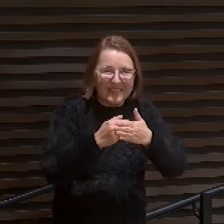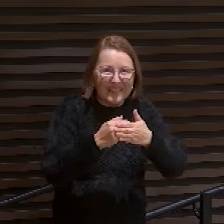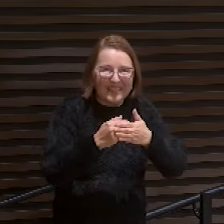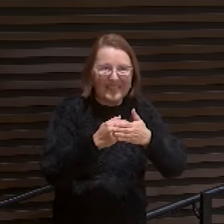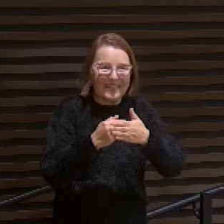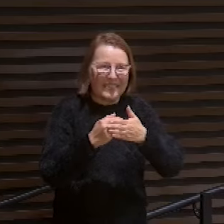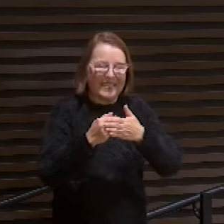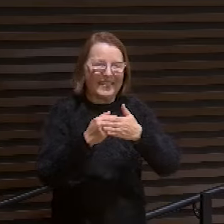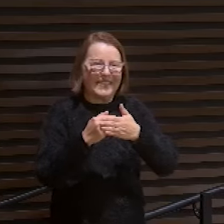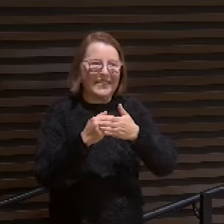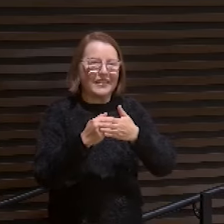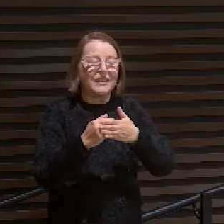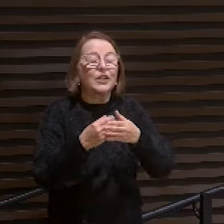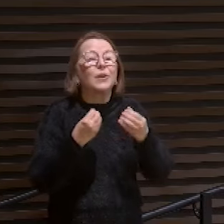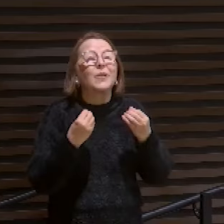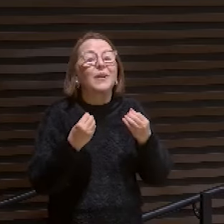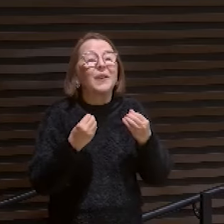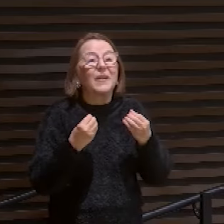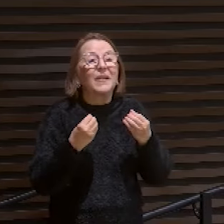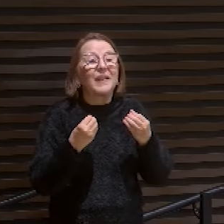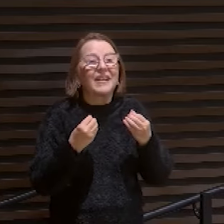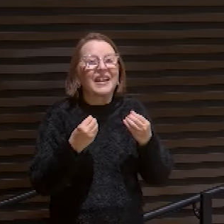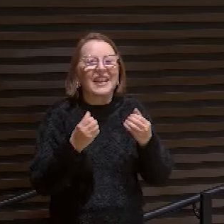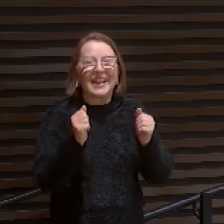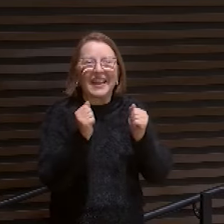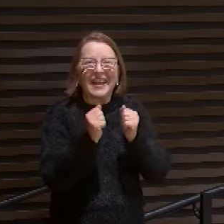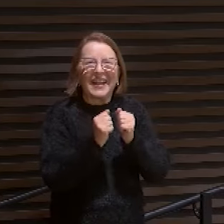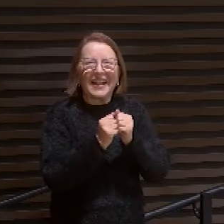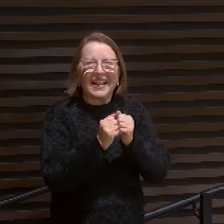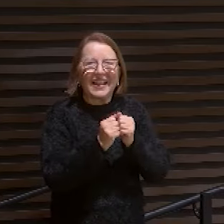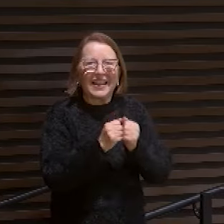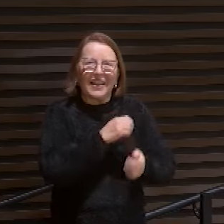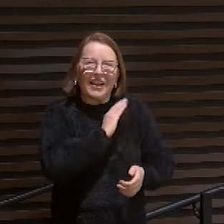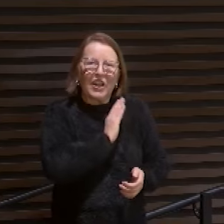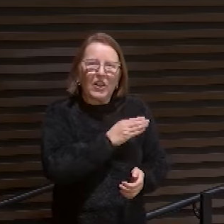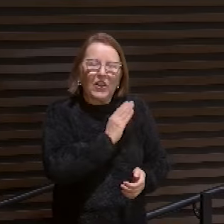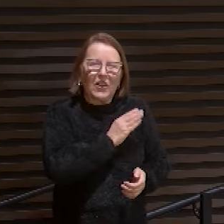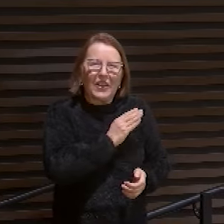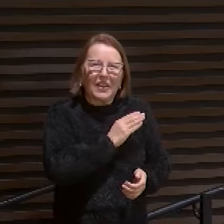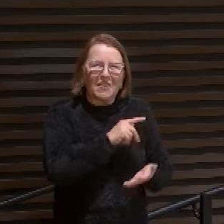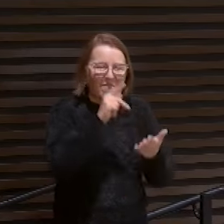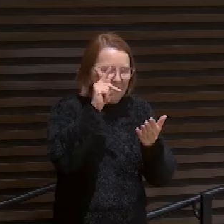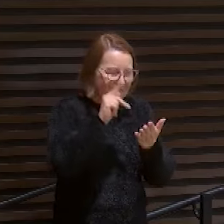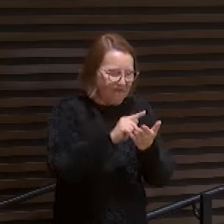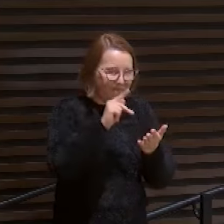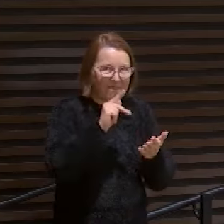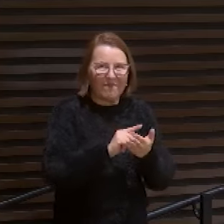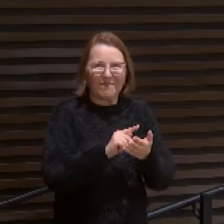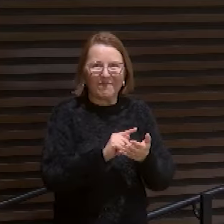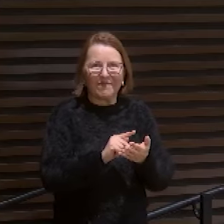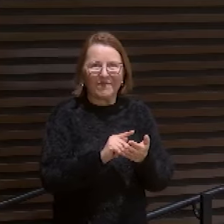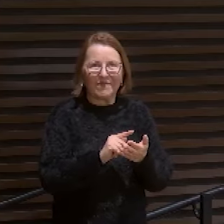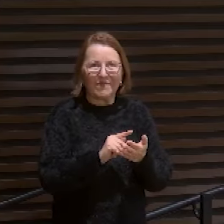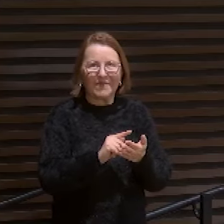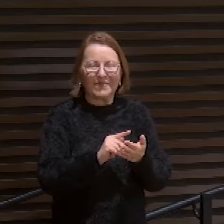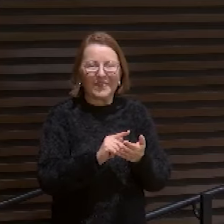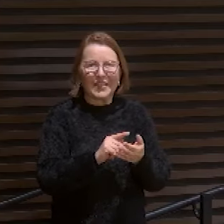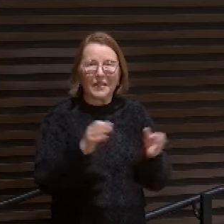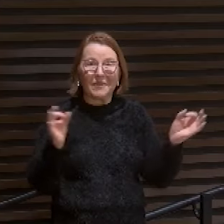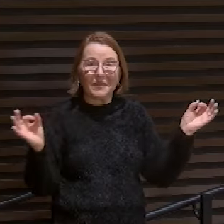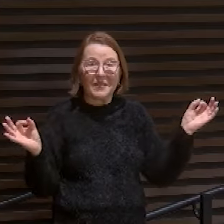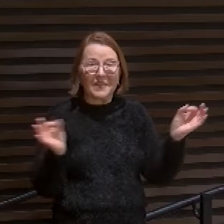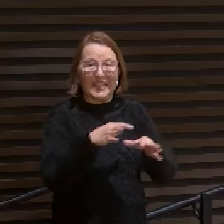aproximemo-nos, como? Com sincero coração, e como? Em